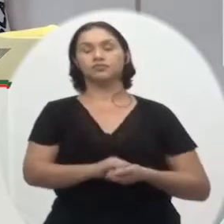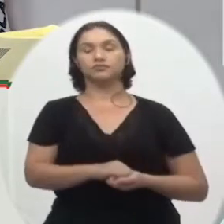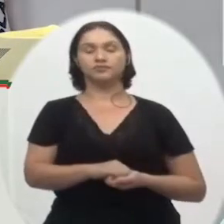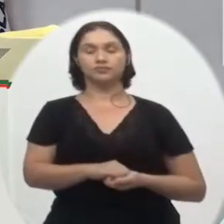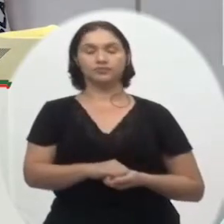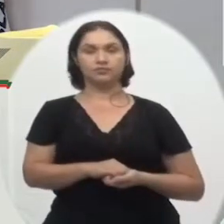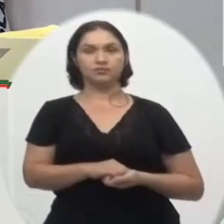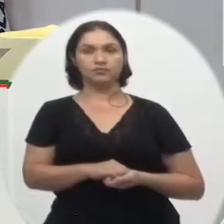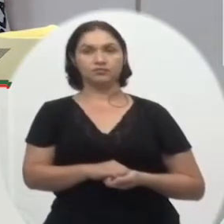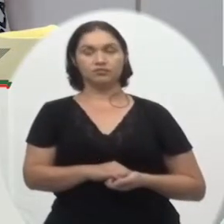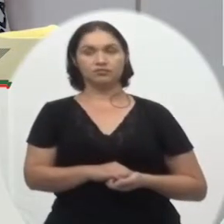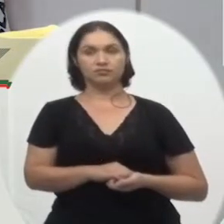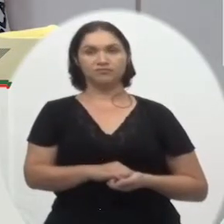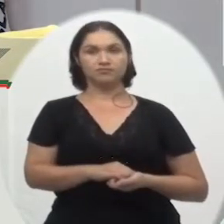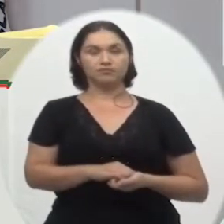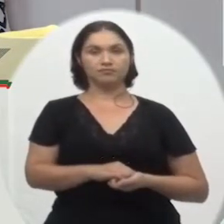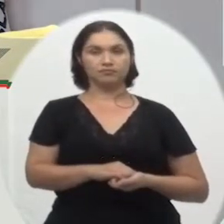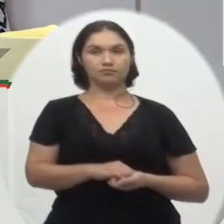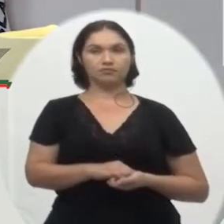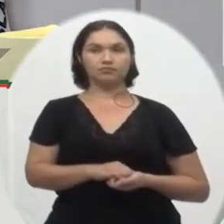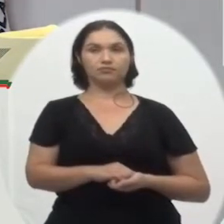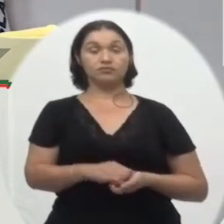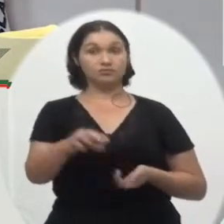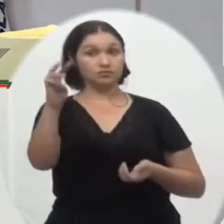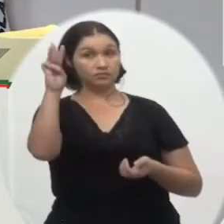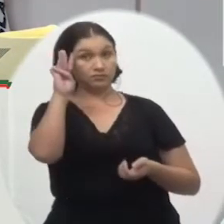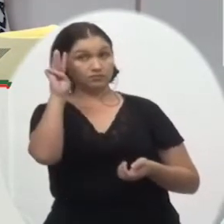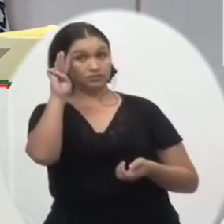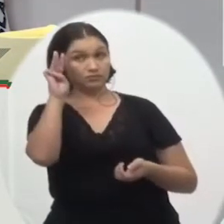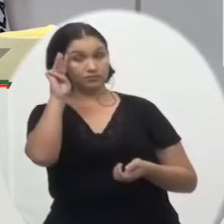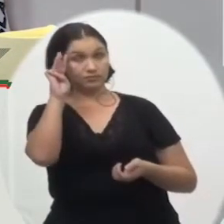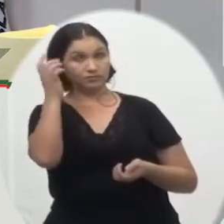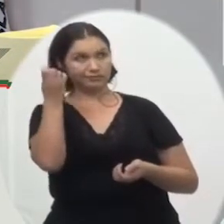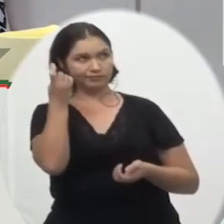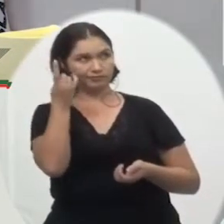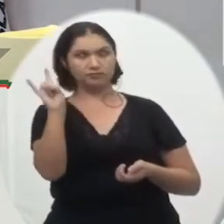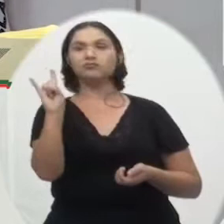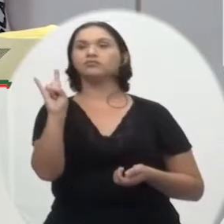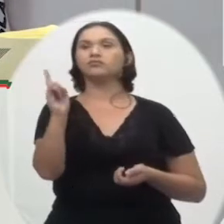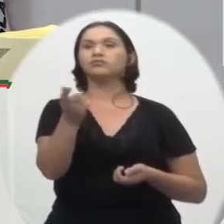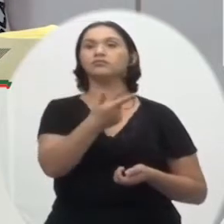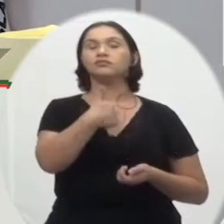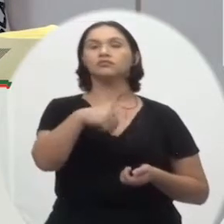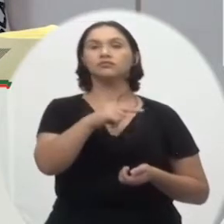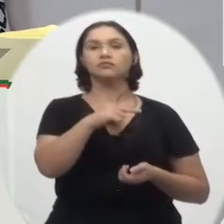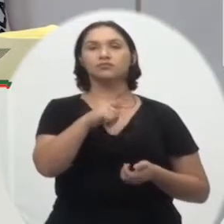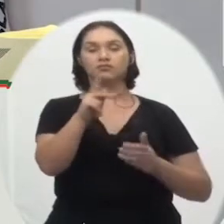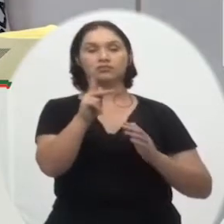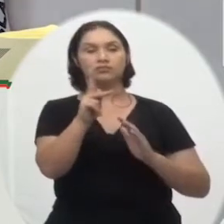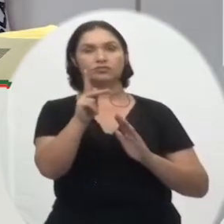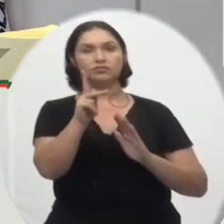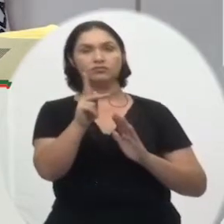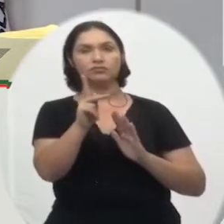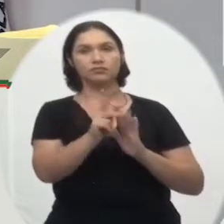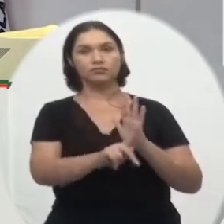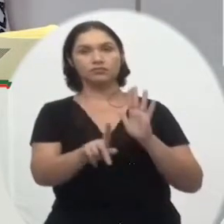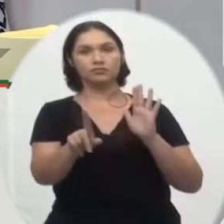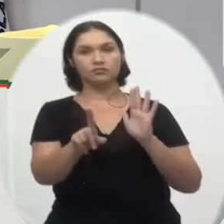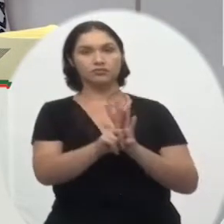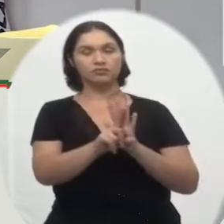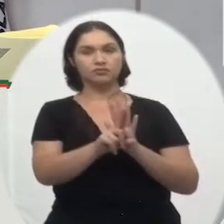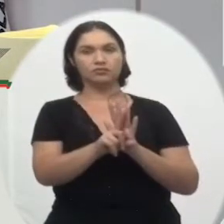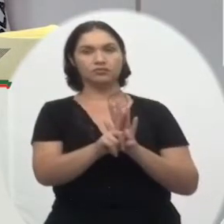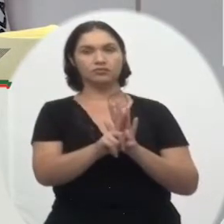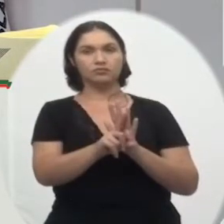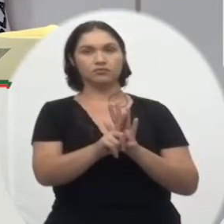efetivamente. Na última terça-feira, foi tratado um projeto de criação do SAMAI em